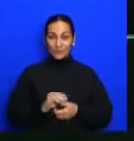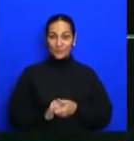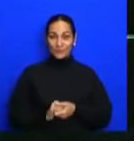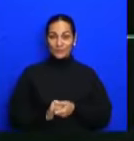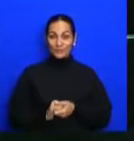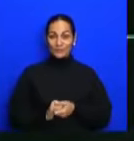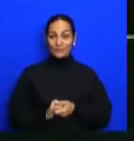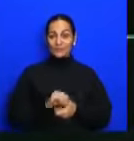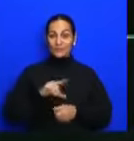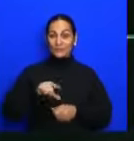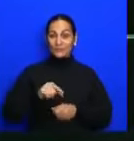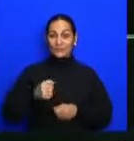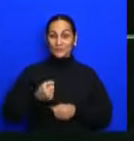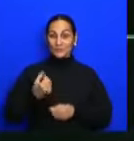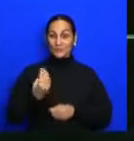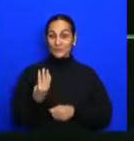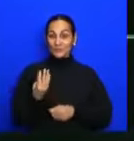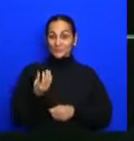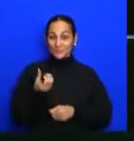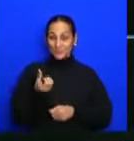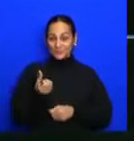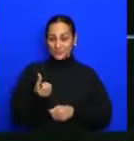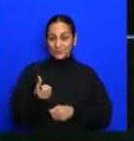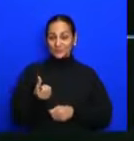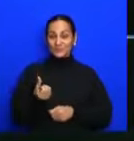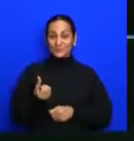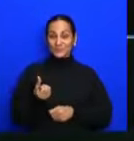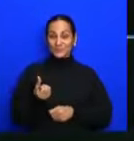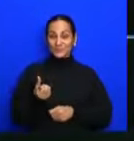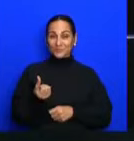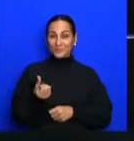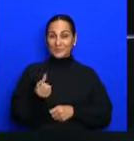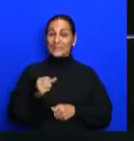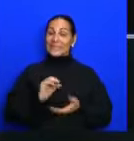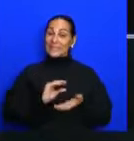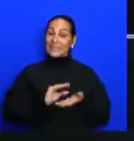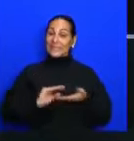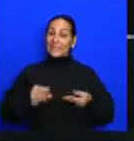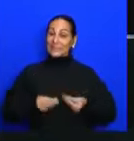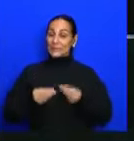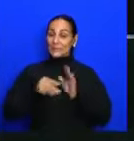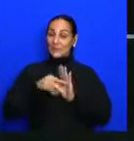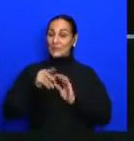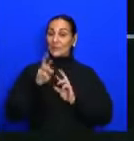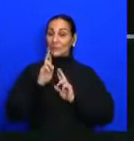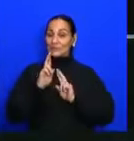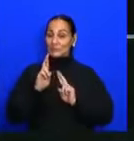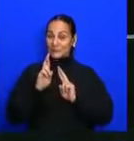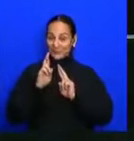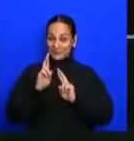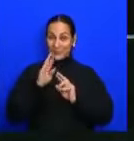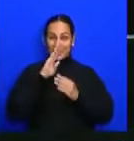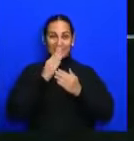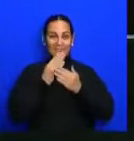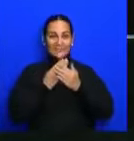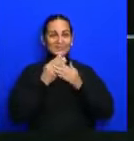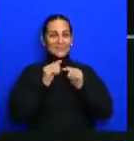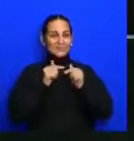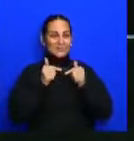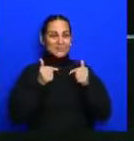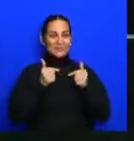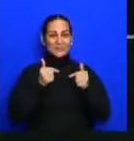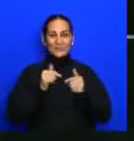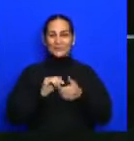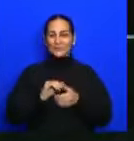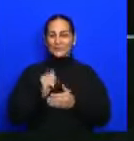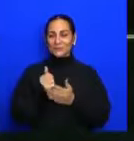R$ 53 milhões. Bola sorteada, 46. Bola 46. Esse prêmio pode ser seu. Fica na torcida. Acredita na